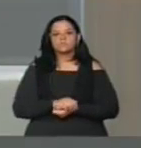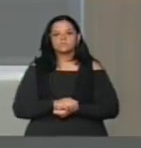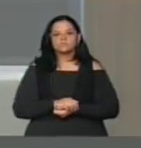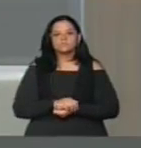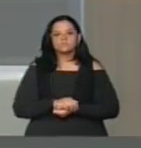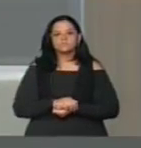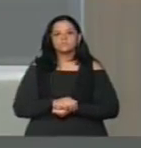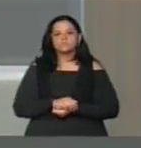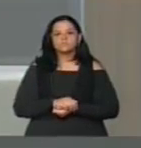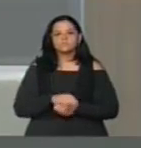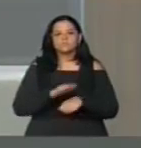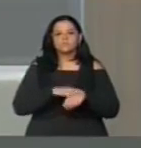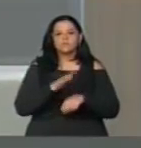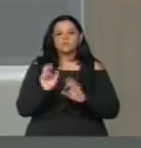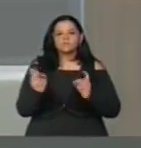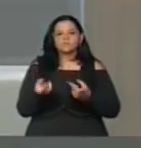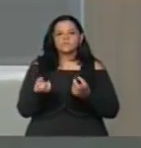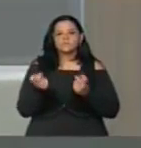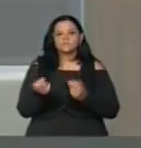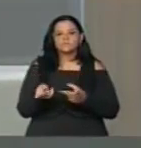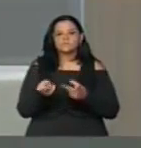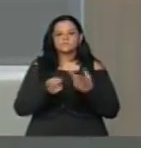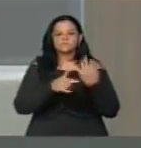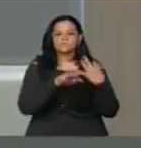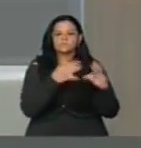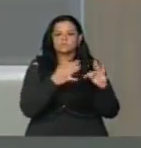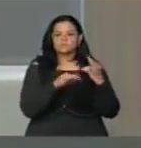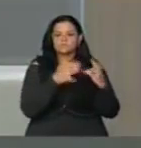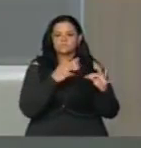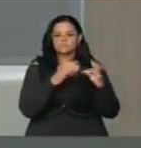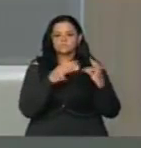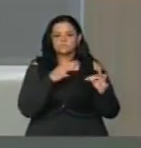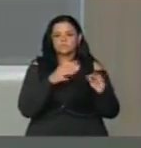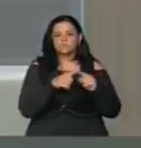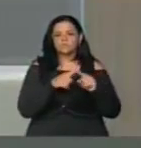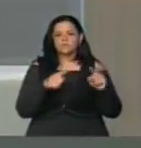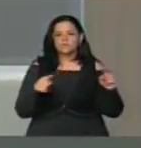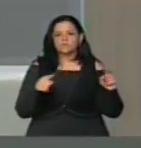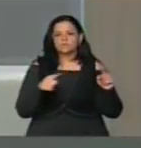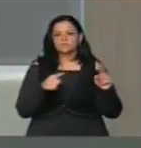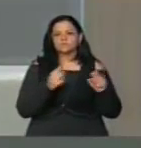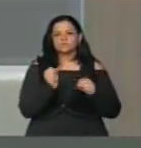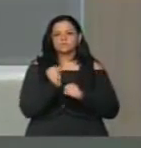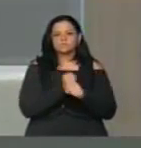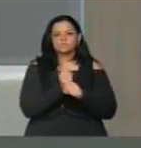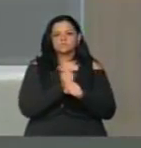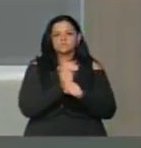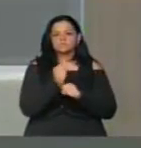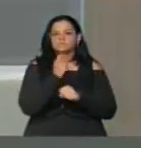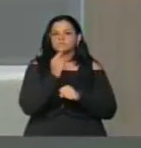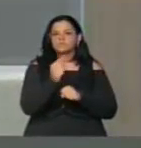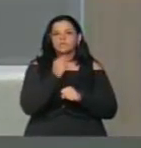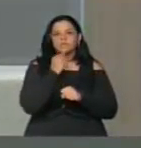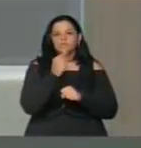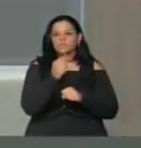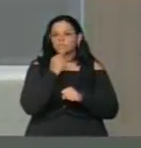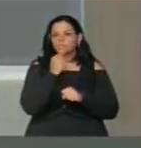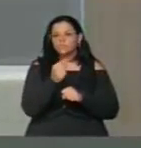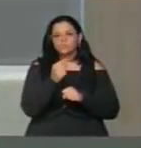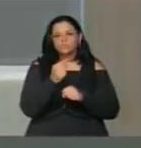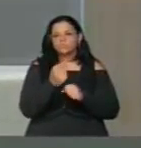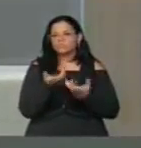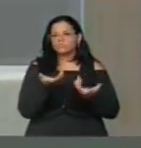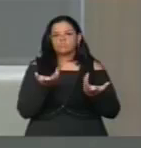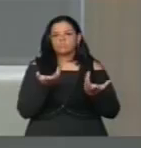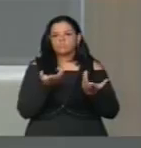que mais vende tecnologia. O fato é que, a longo prazo, nenhum regime não legitimado